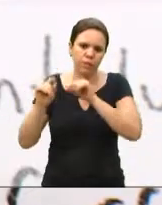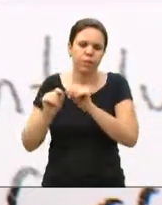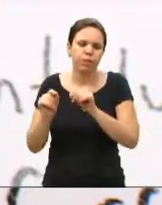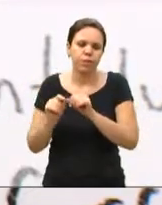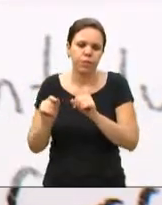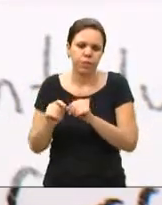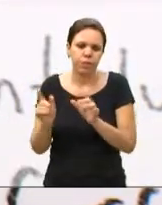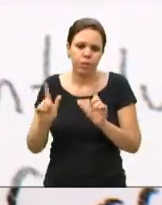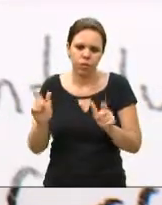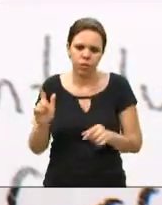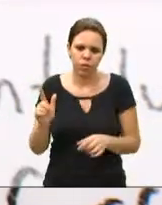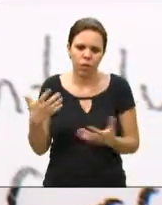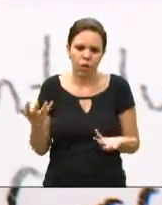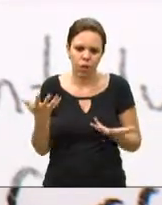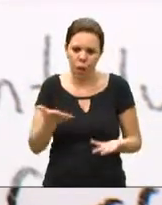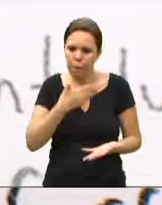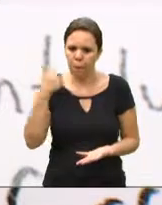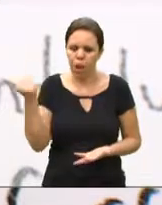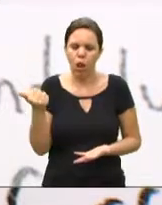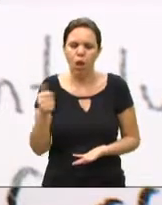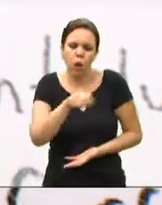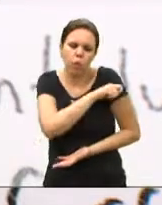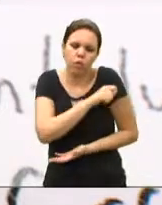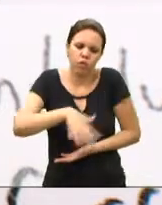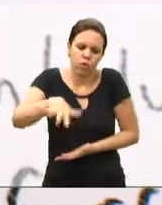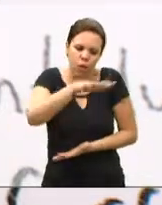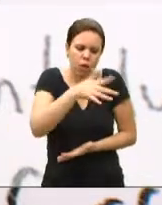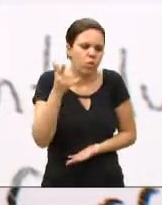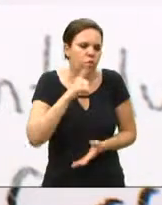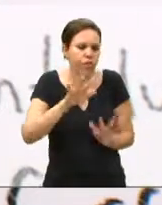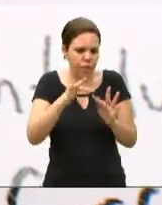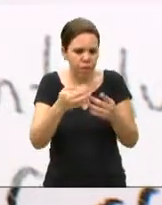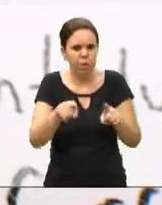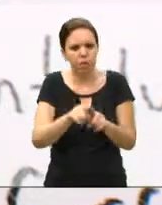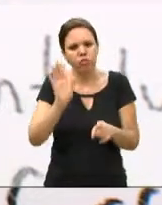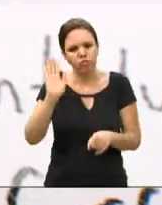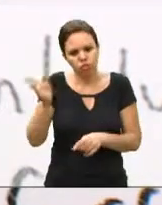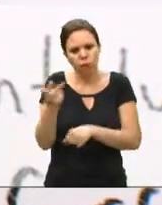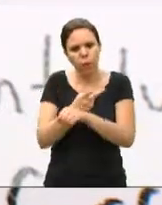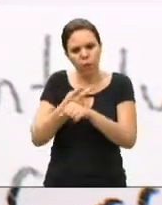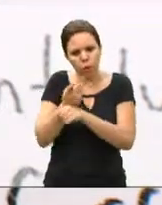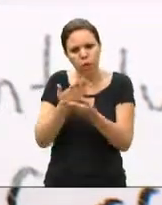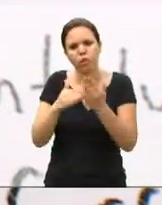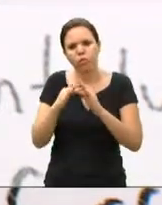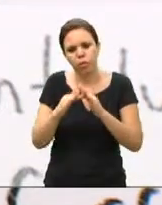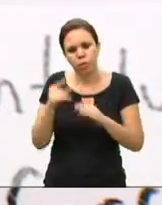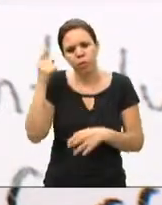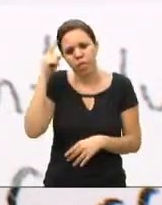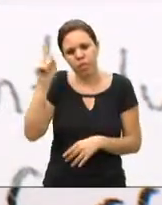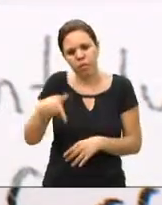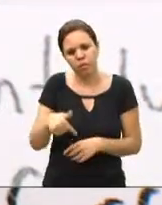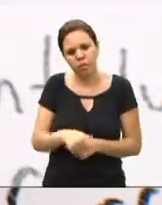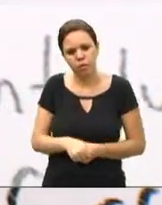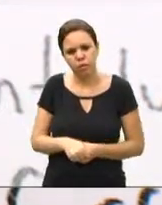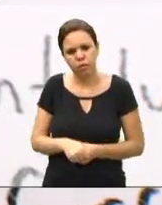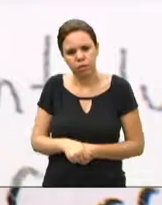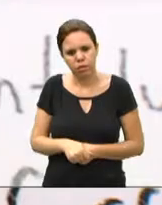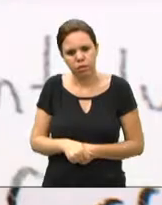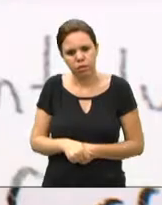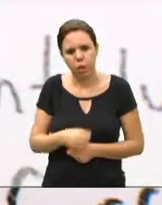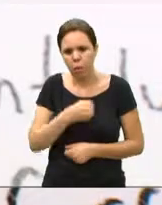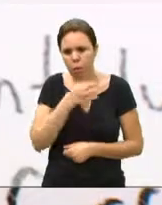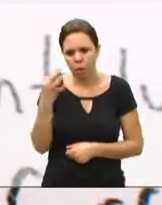é claro, né, a gente quer o melhor para os nossos alunos, mas a família também já procura a escola pensando nisso, né, pensando nessa